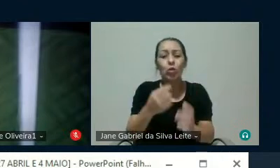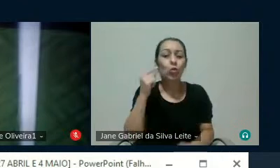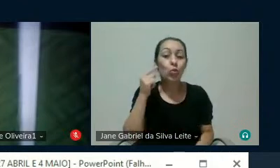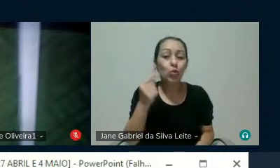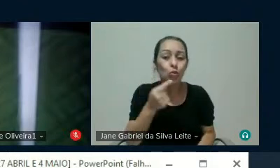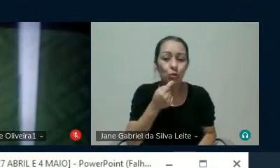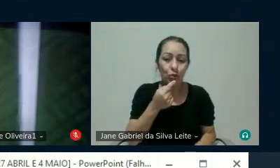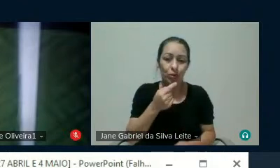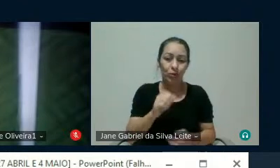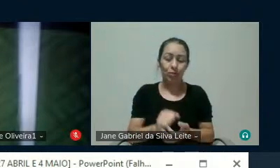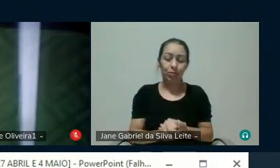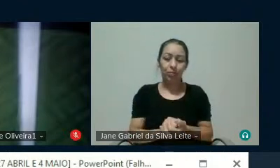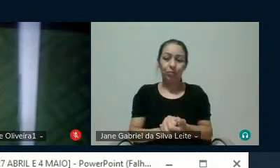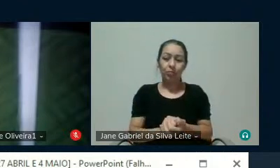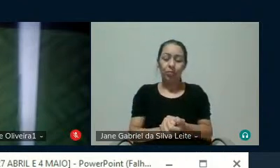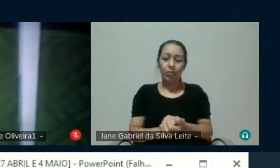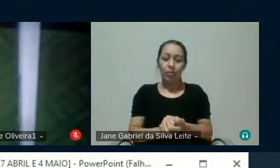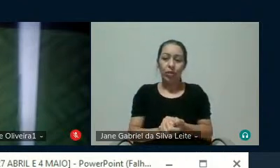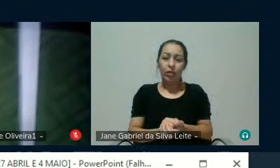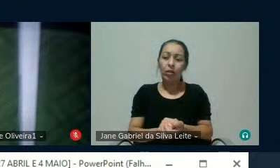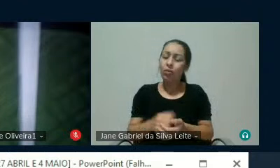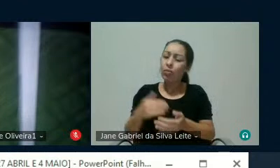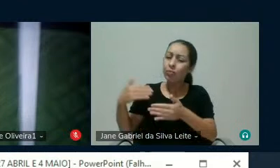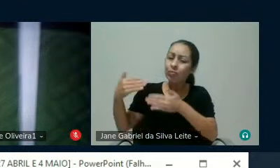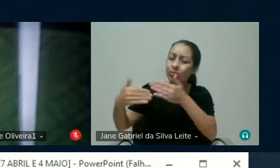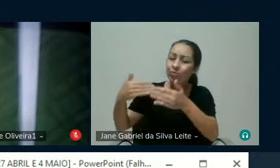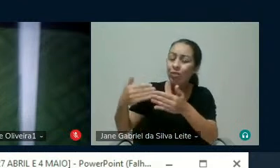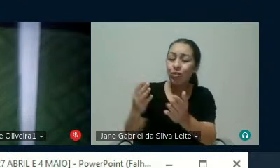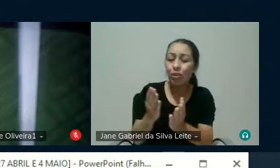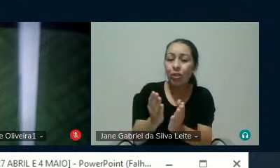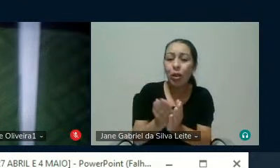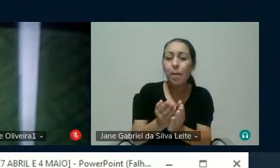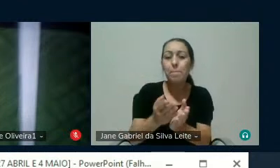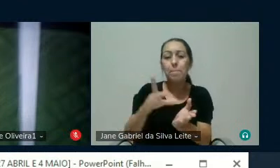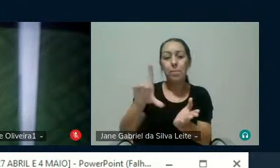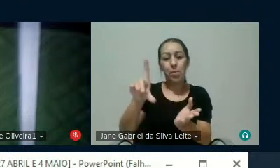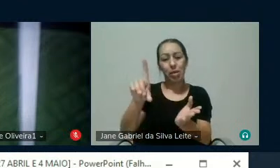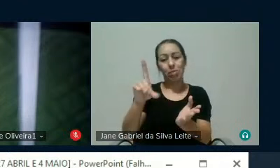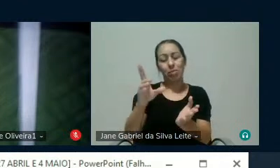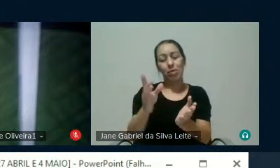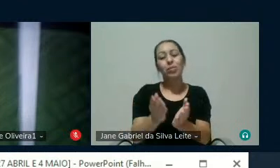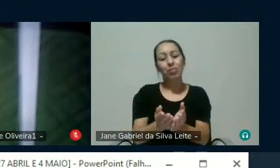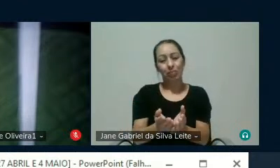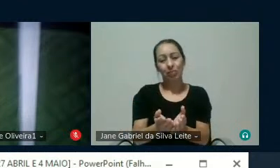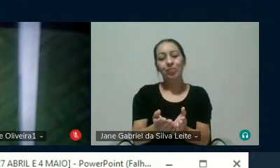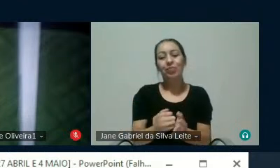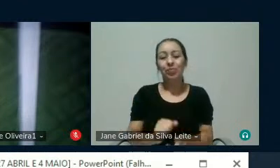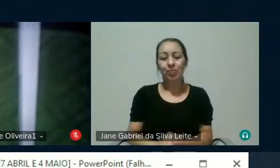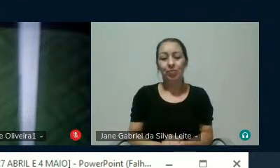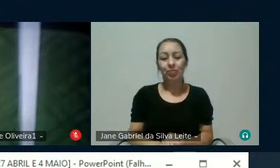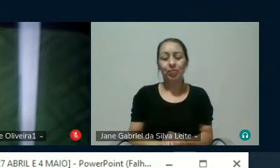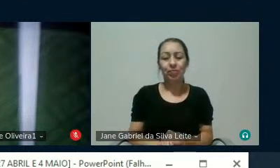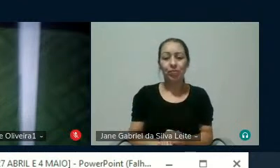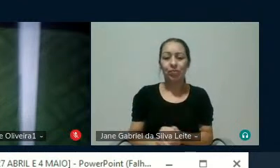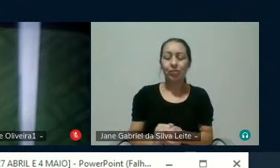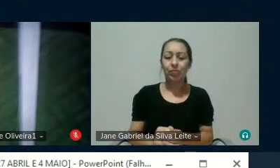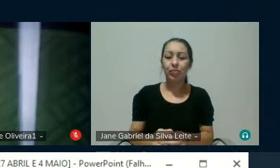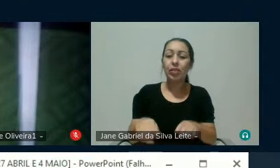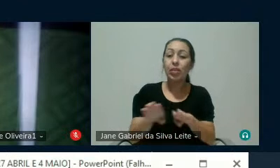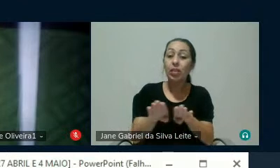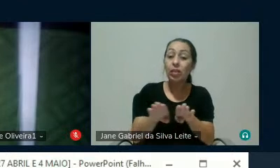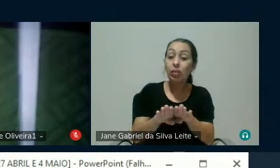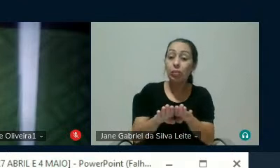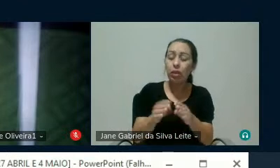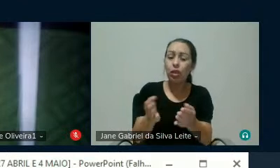história, uma história bíblica, né? Traz esse fundo, o fundo bíblico também. Eu trago também o livro da